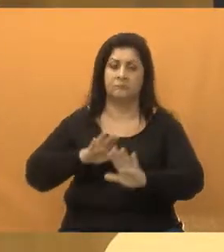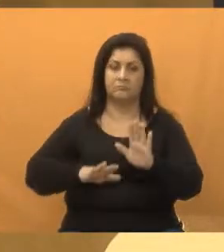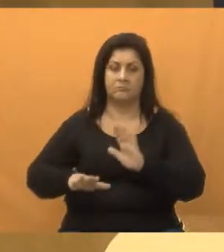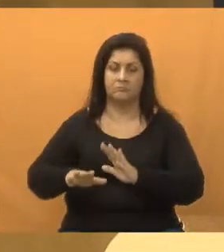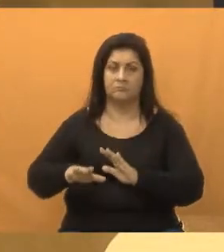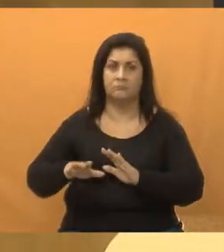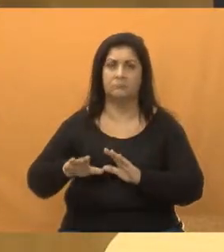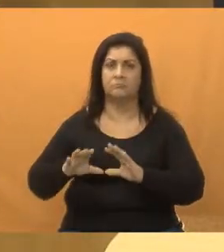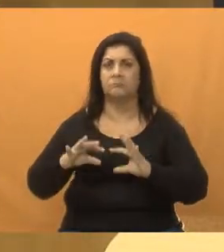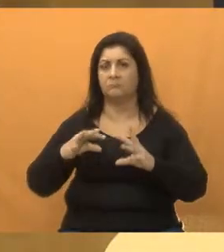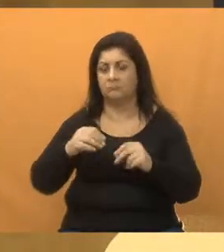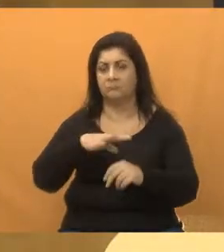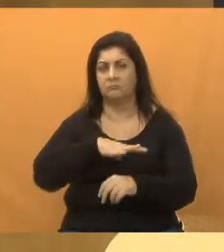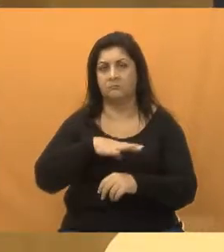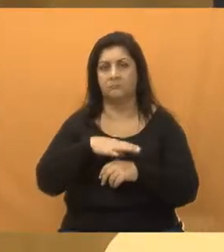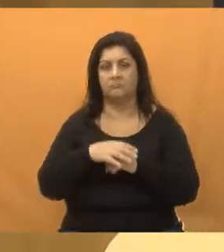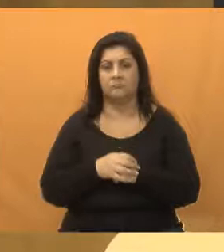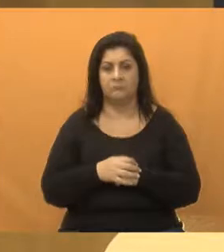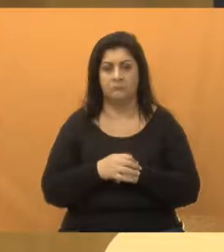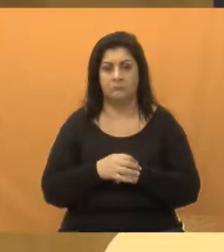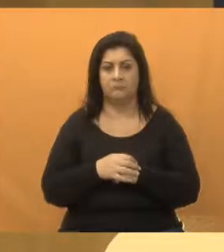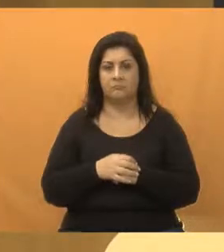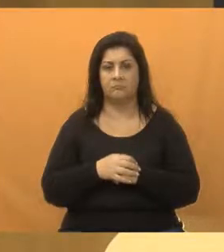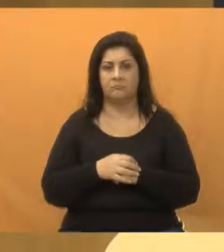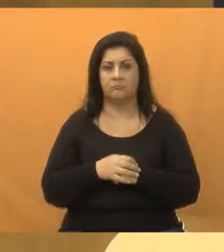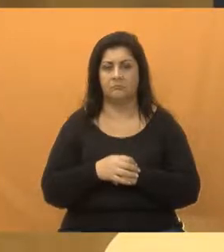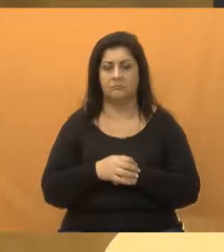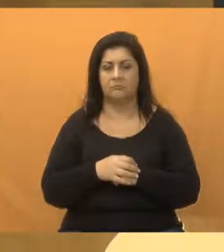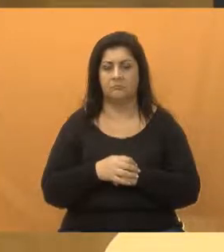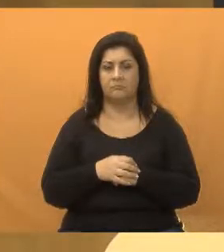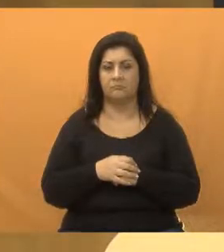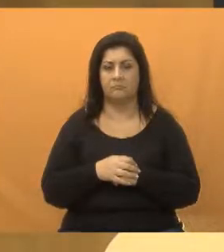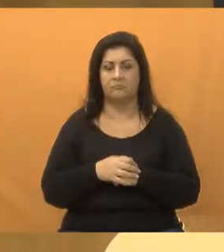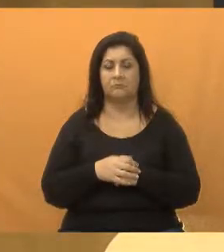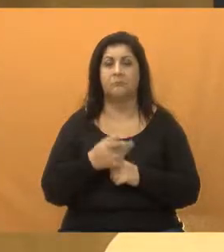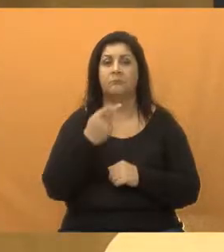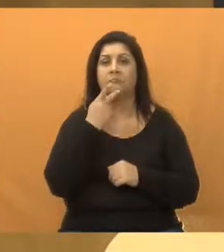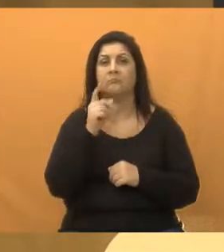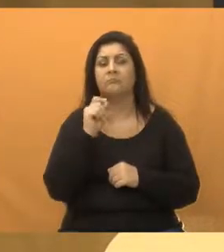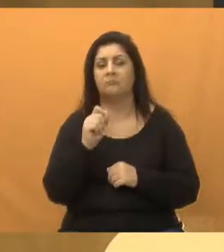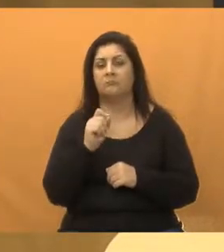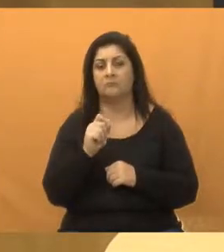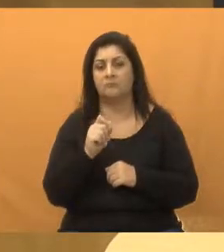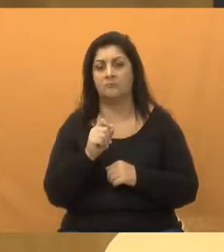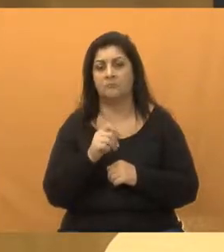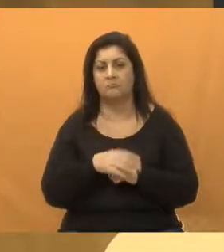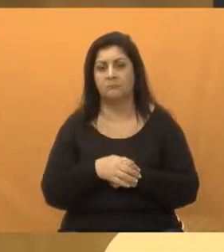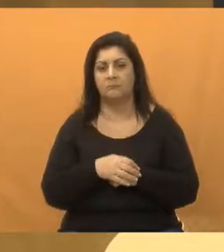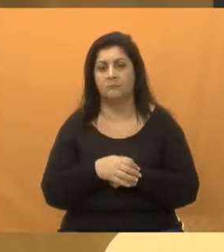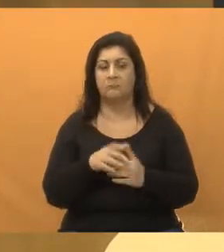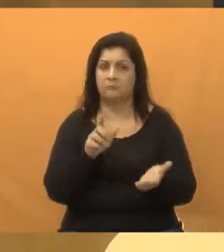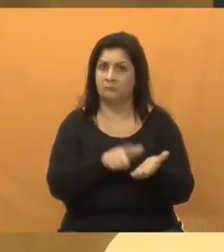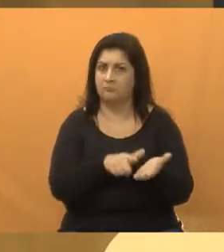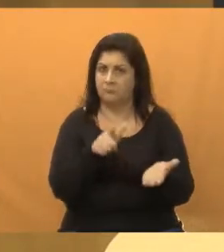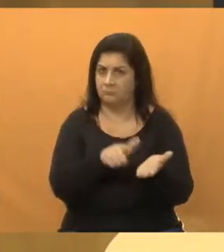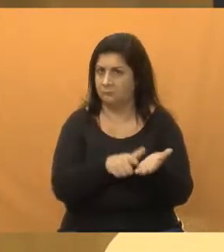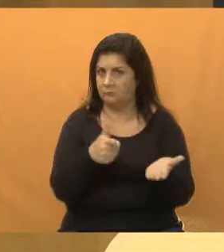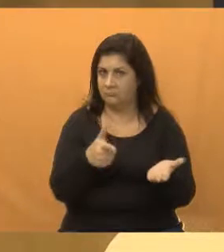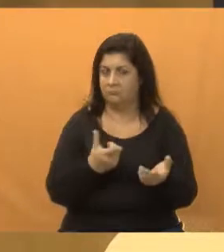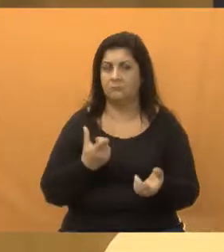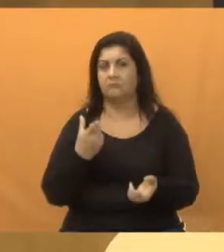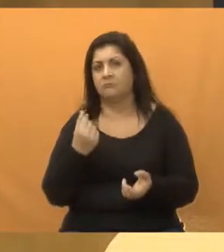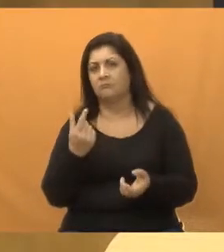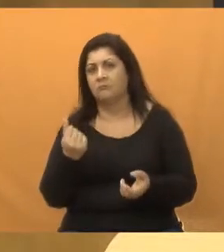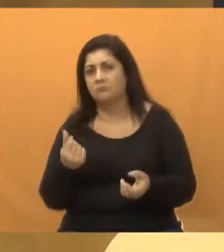nosso município. Aí, então, nós estamos falando o quê? Nós estamos falando aqui de papéis, né?